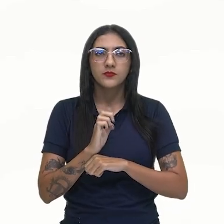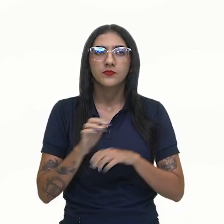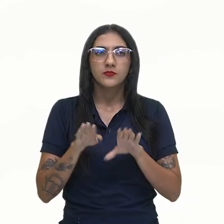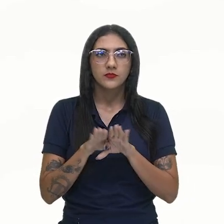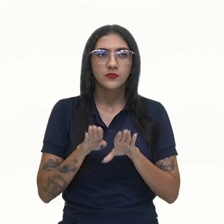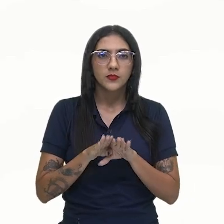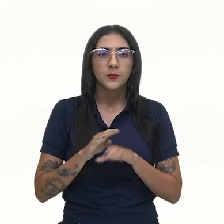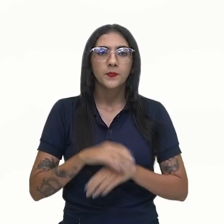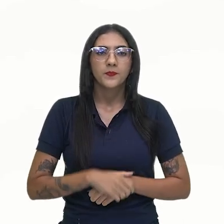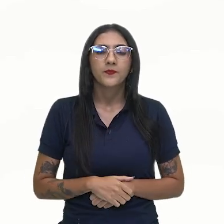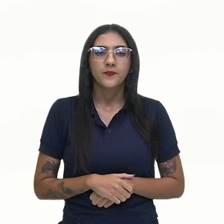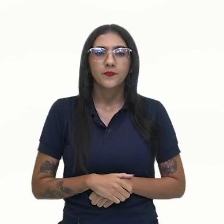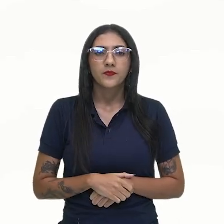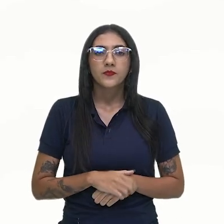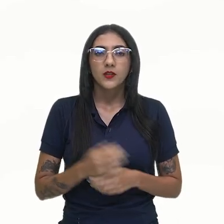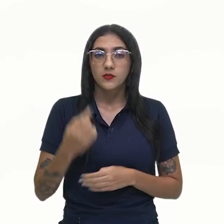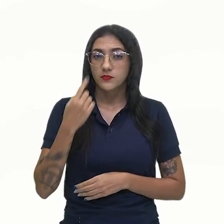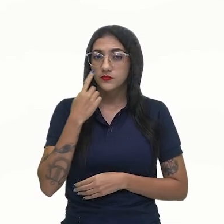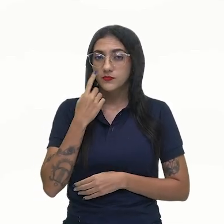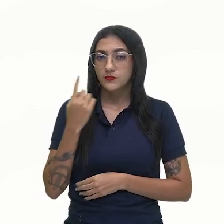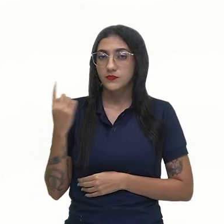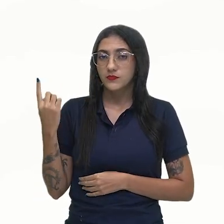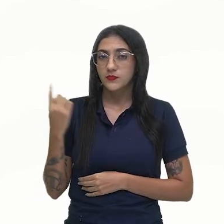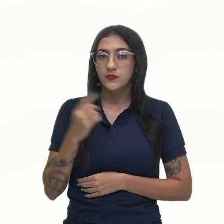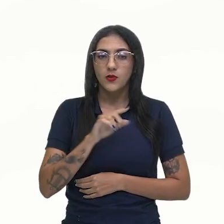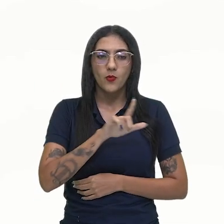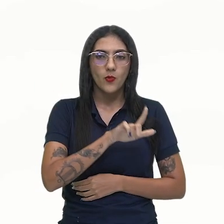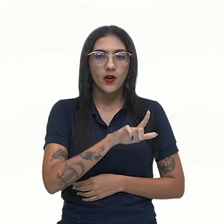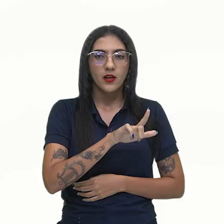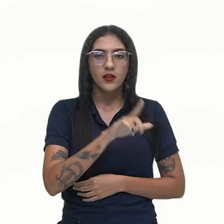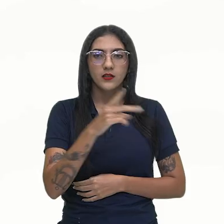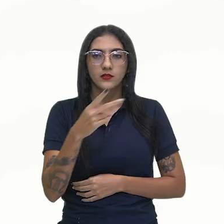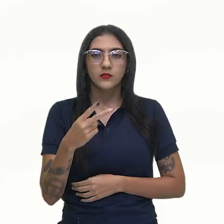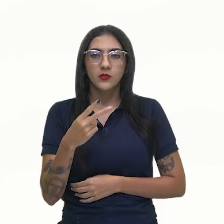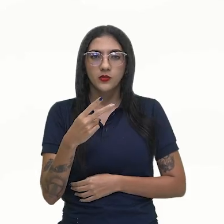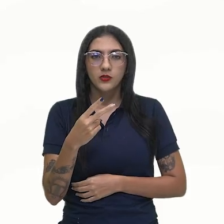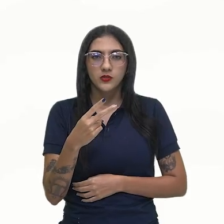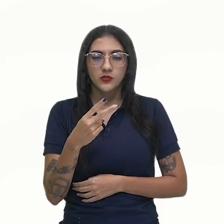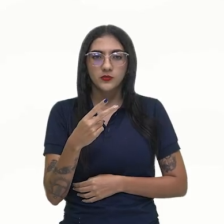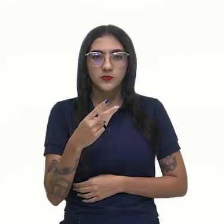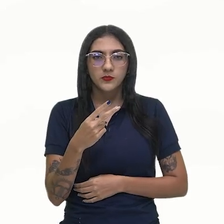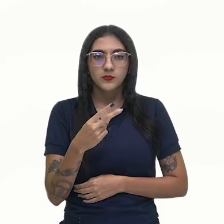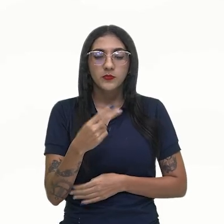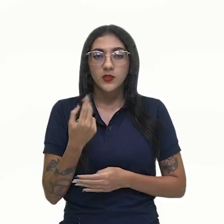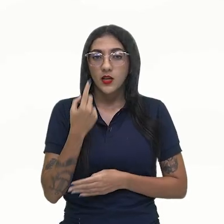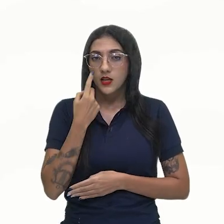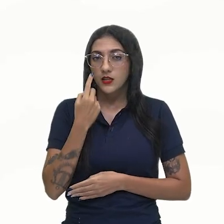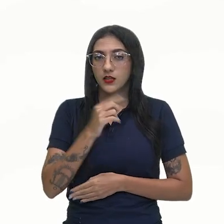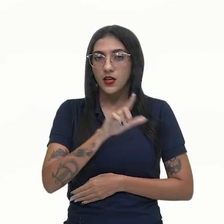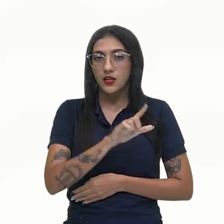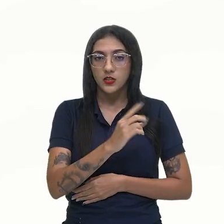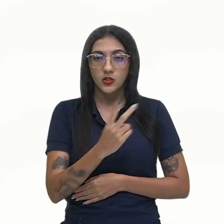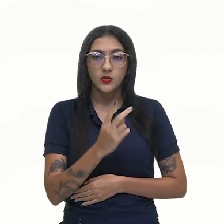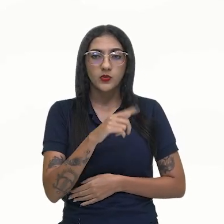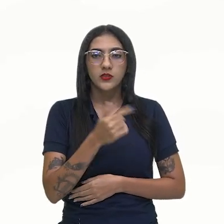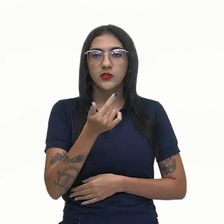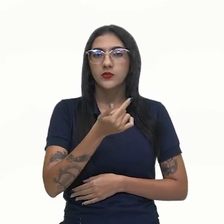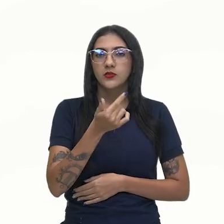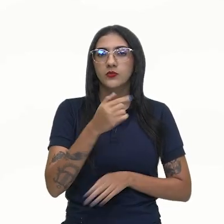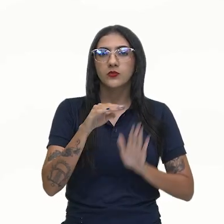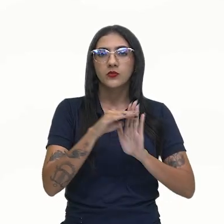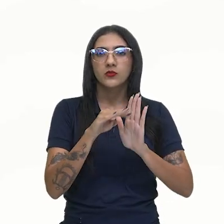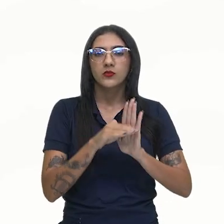elétrons. Essa daqui, ó, é a casa do L, e aí Nesse L, que é o nível 2, tem